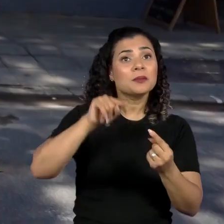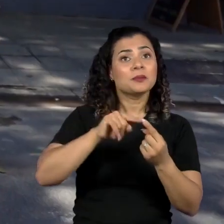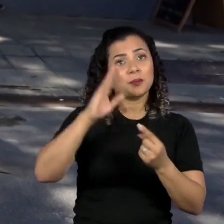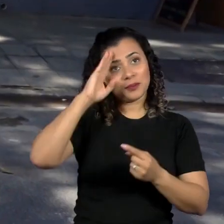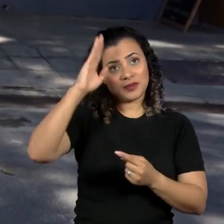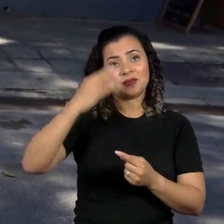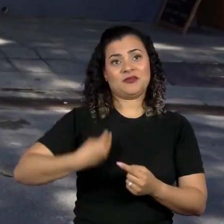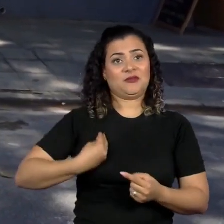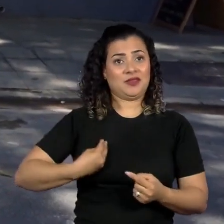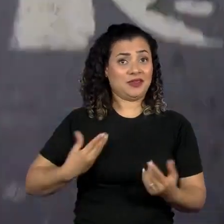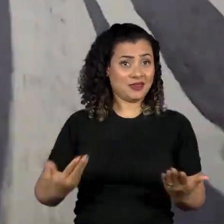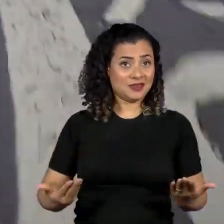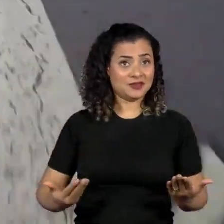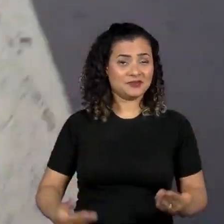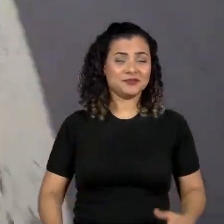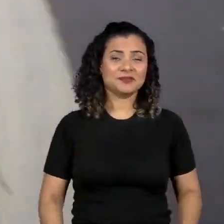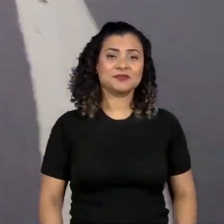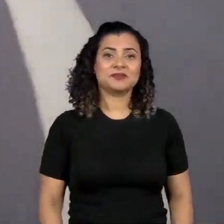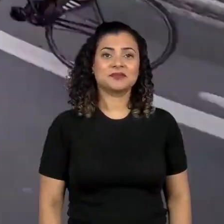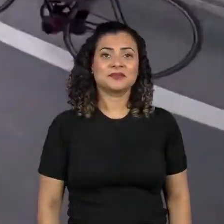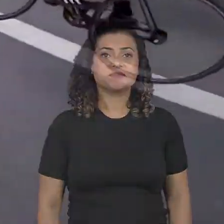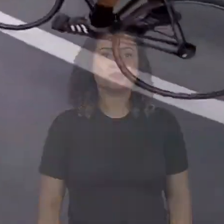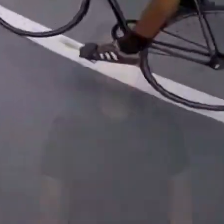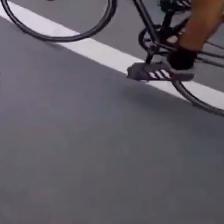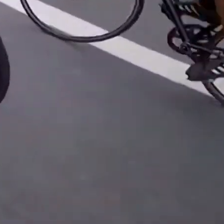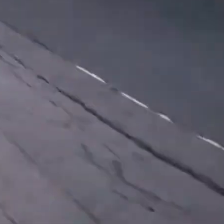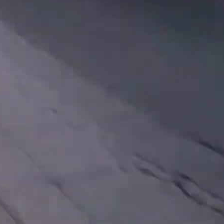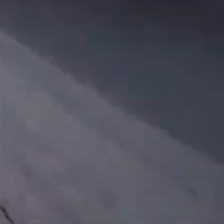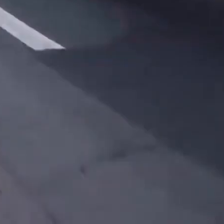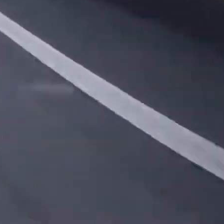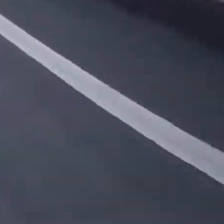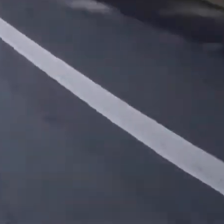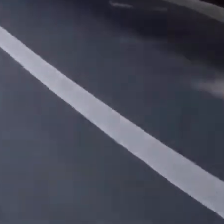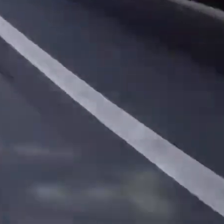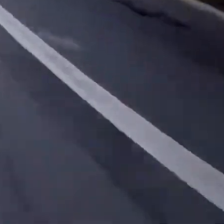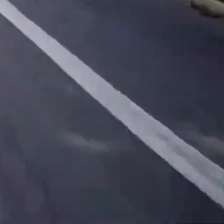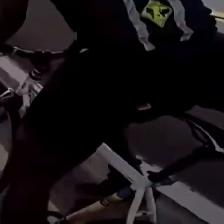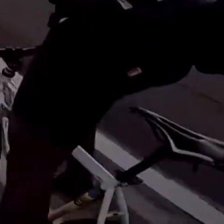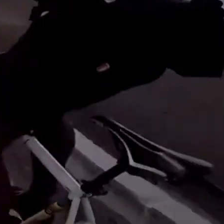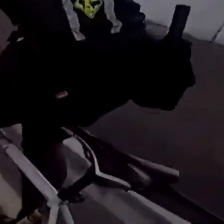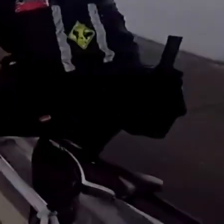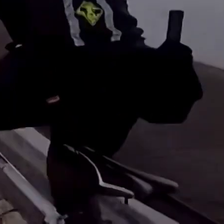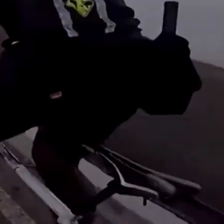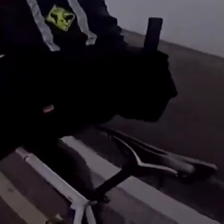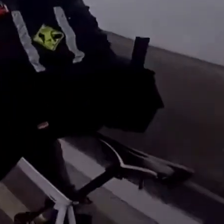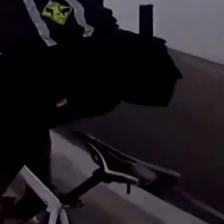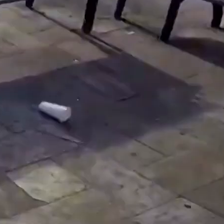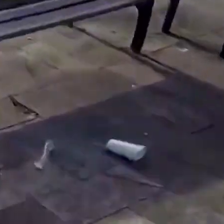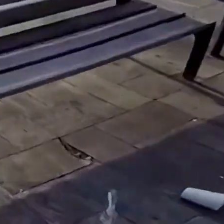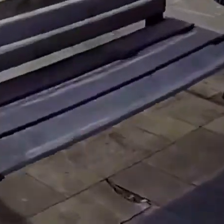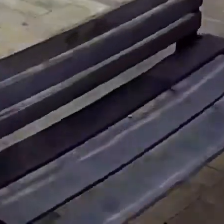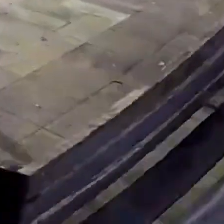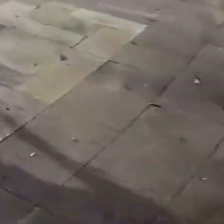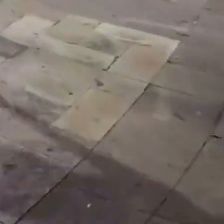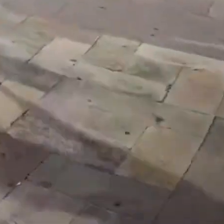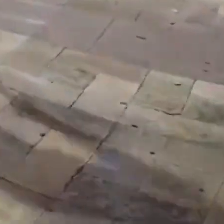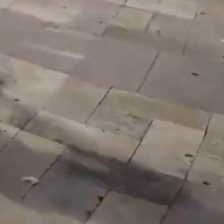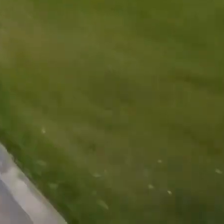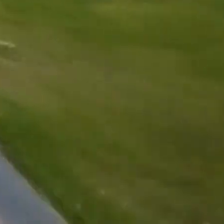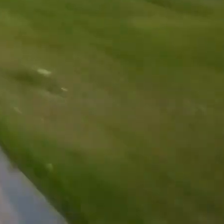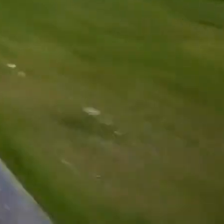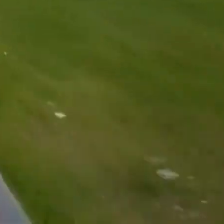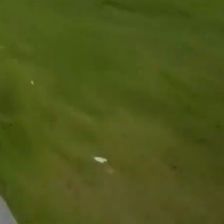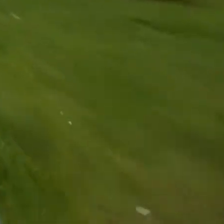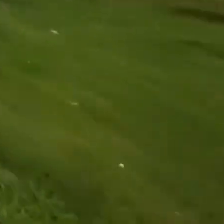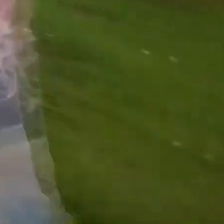vida. Aí, cê tá no chassano, eu tá na picadilha. Me acompanha no peão, eu tô de bike na vila. Ligar embaixo